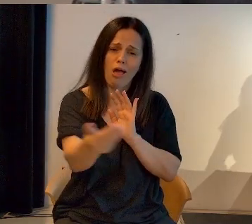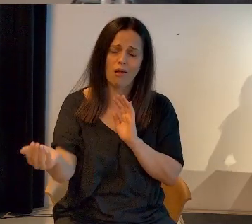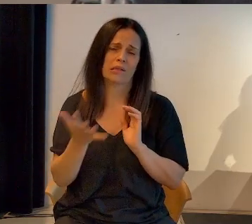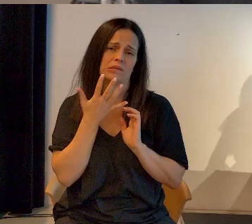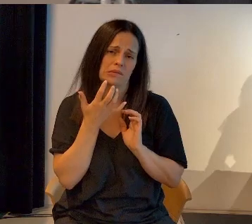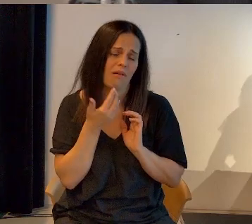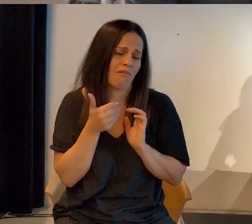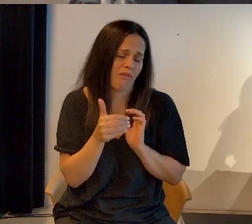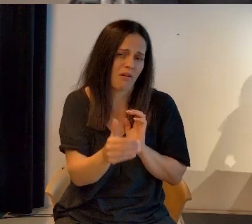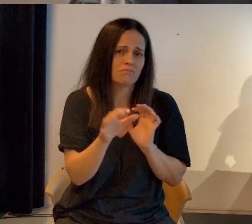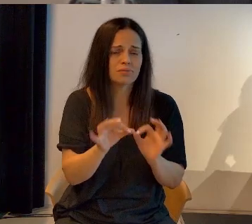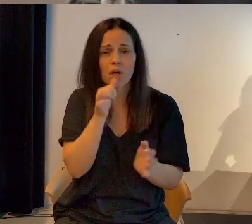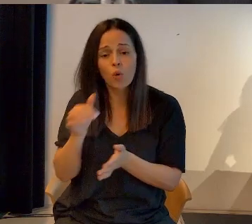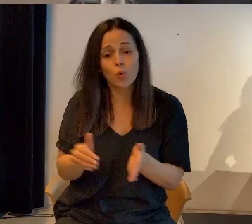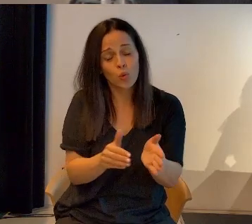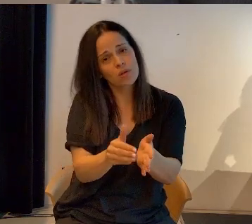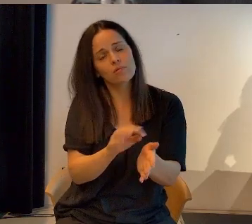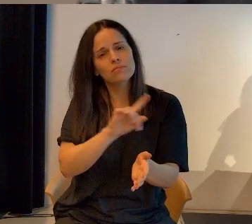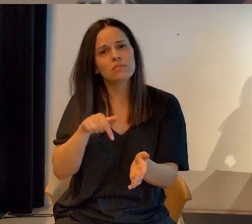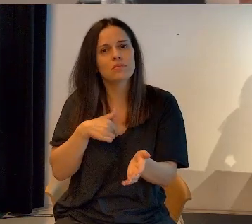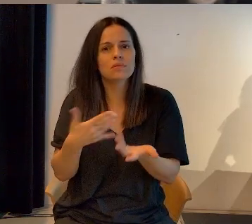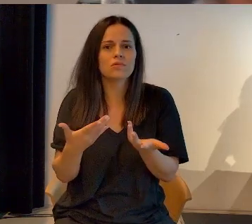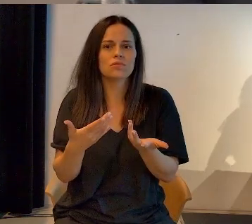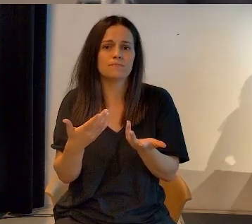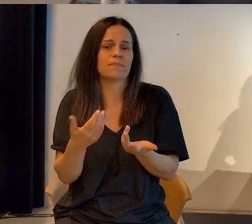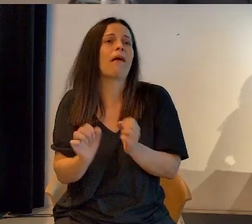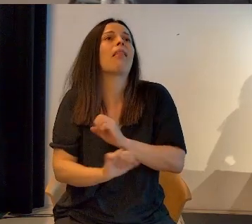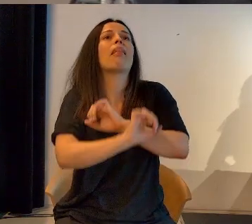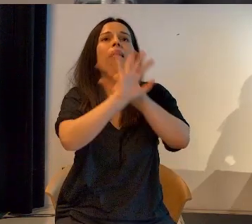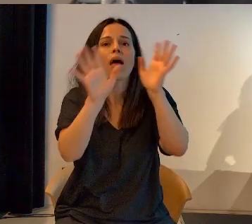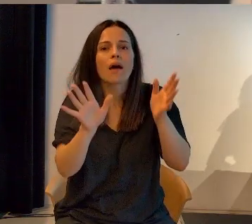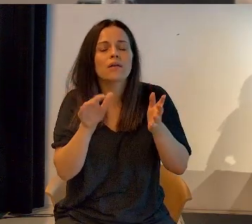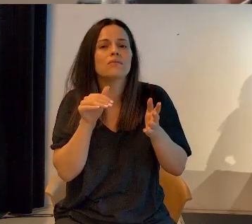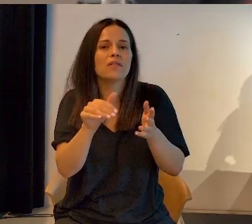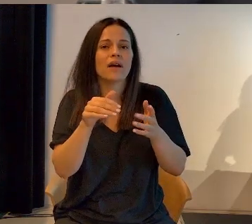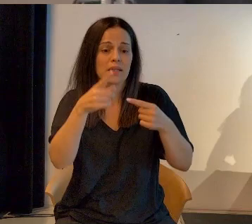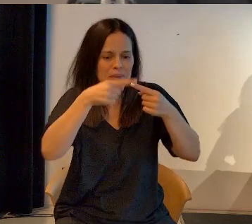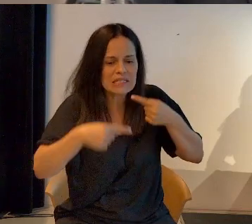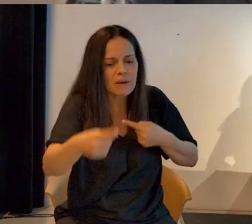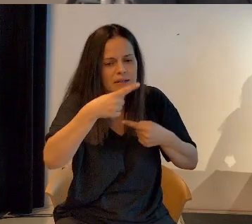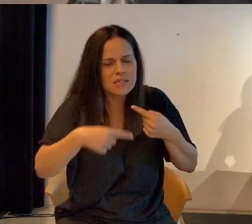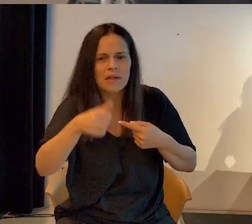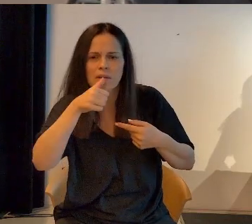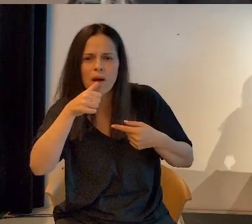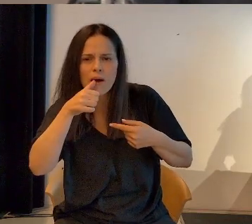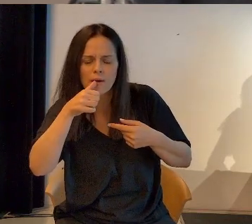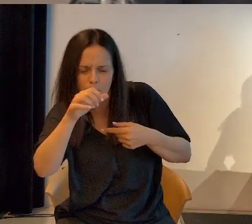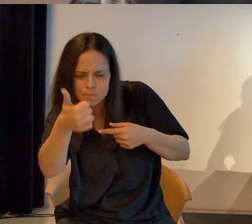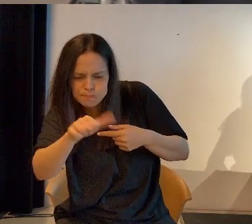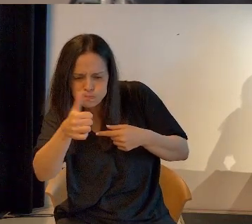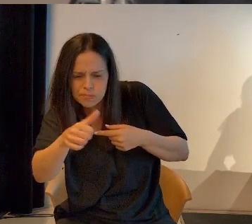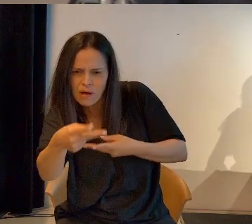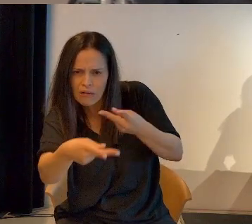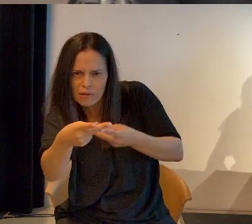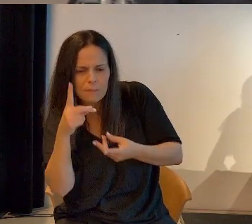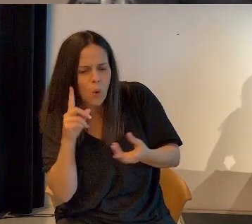rio terá, logicamente faremos as análises muito quase semanalmente, de forma a que sejam asseguradas